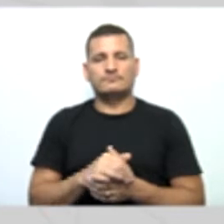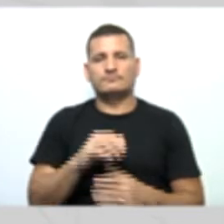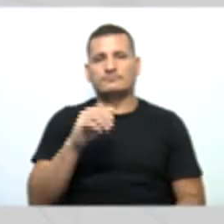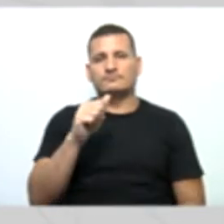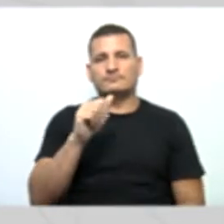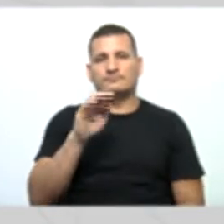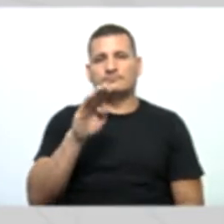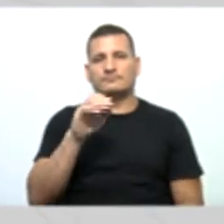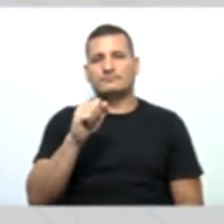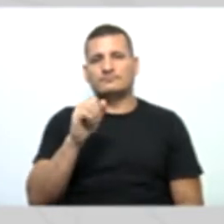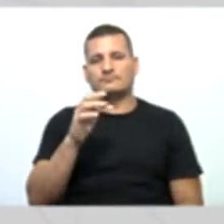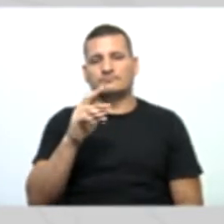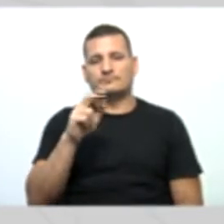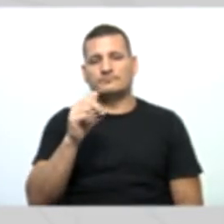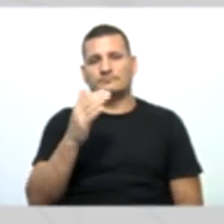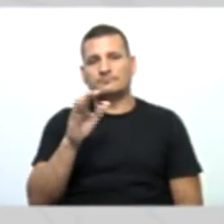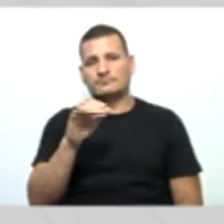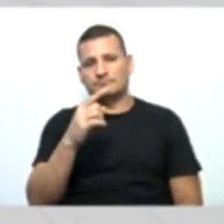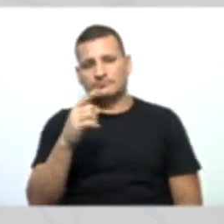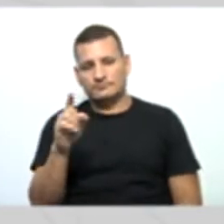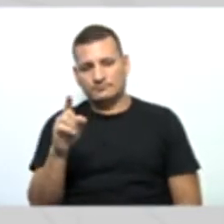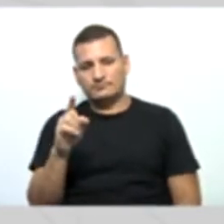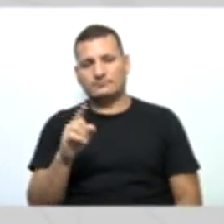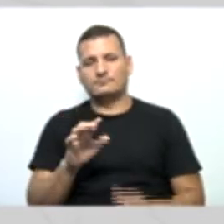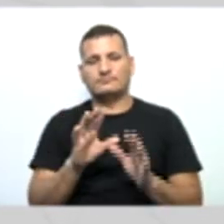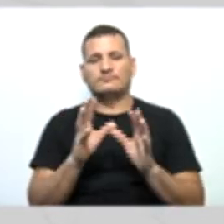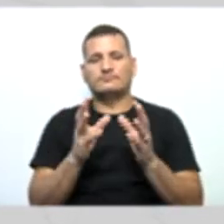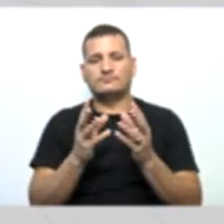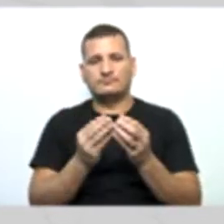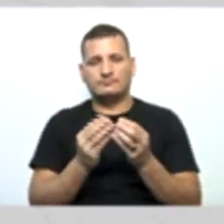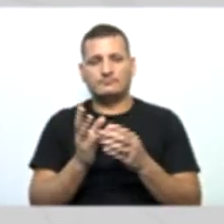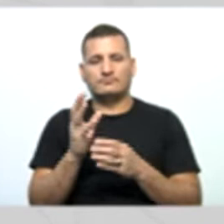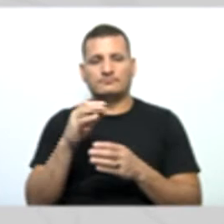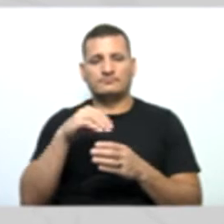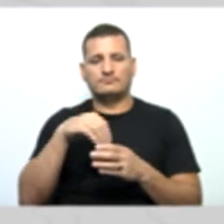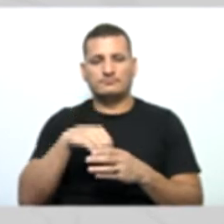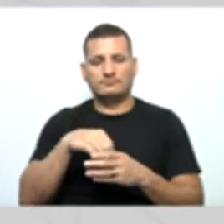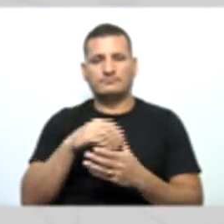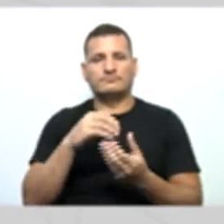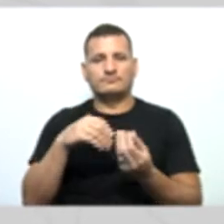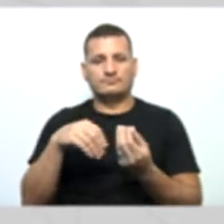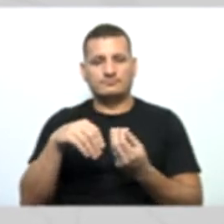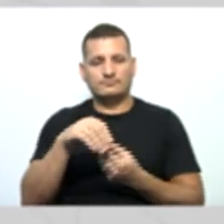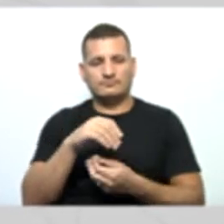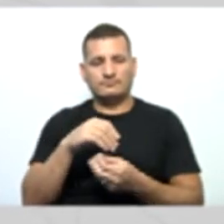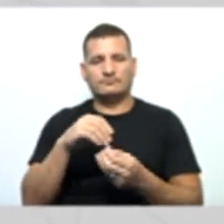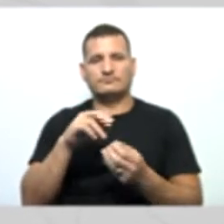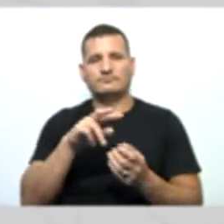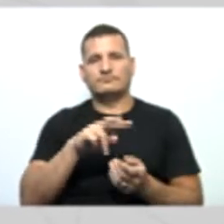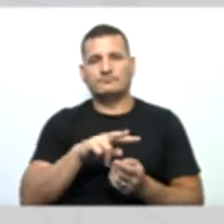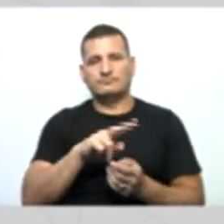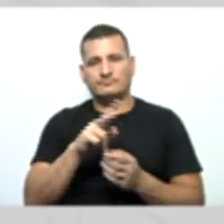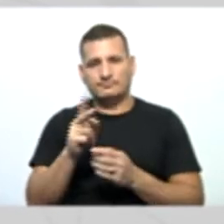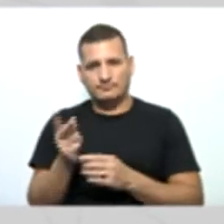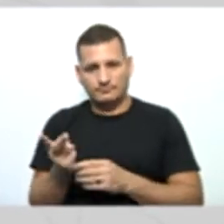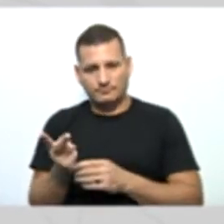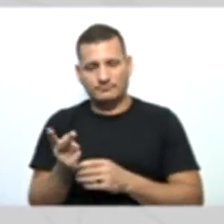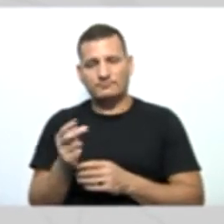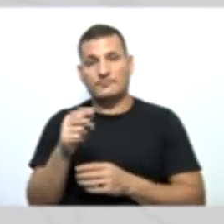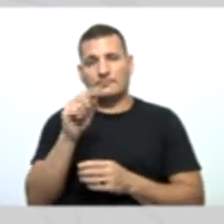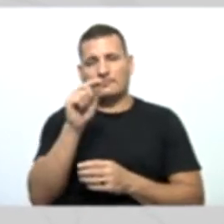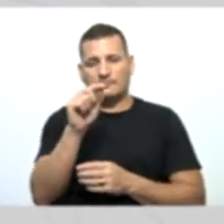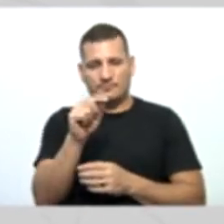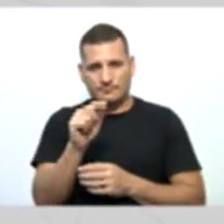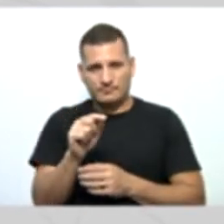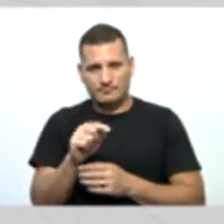abstração, encapsulamento, polimorfismo e herança. Vocês vão estar utilizando esses mesmos recursos aí